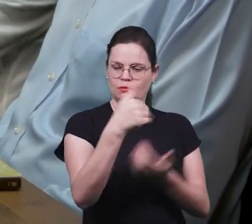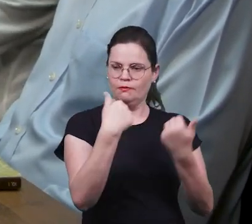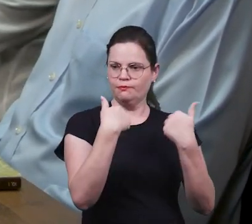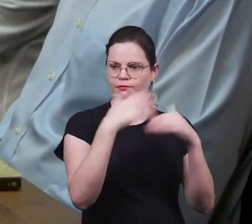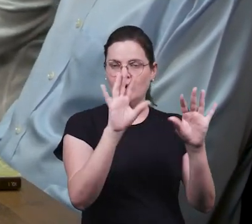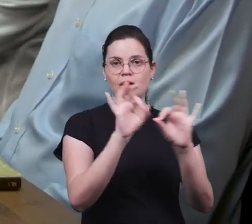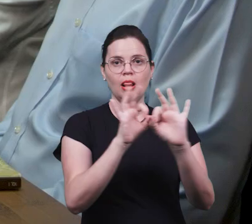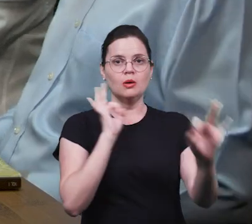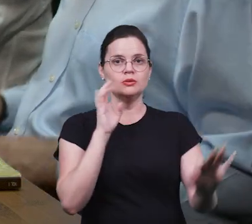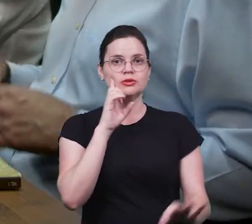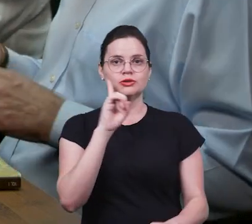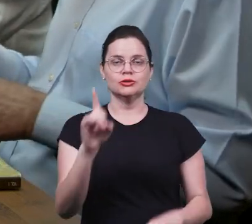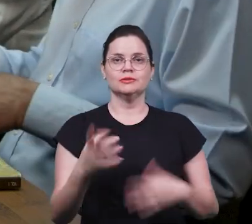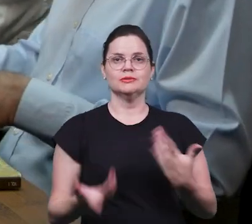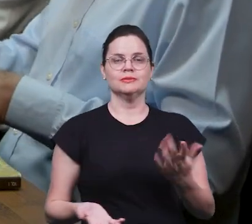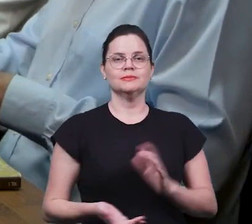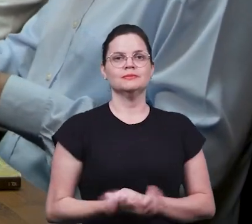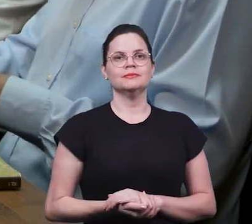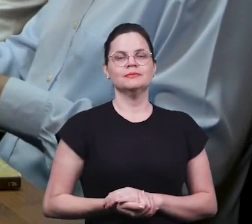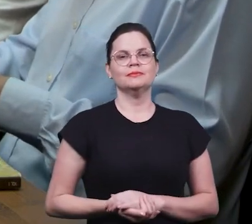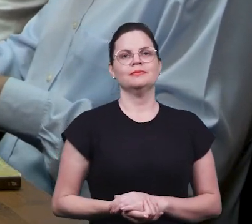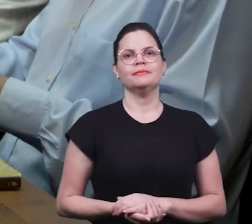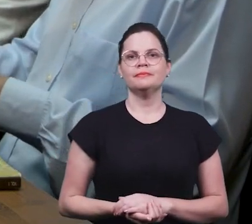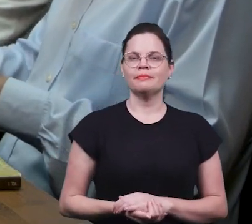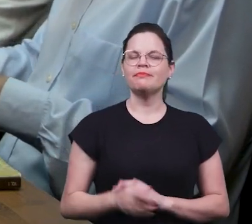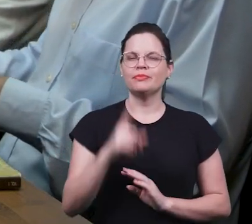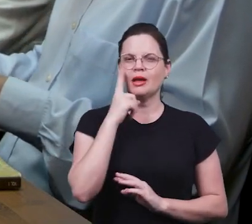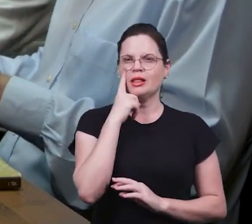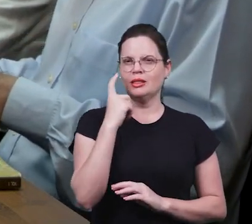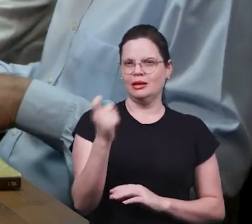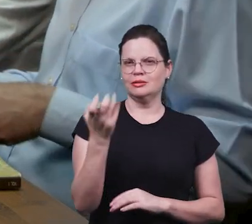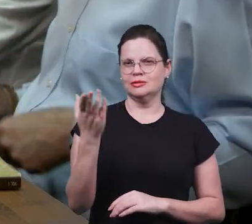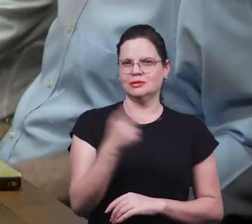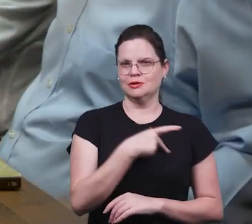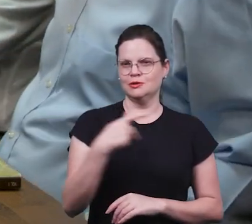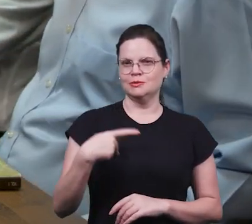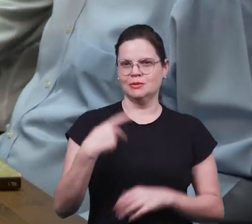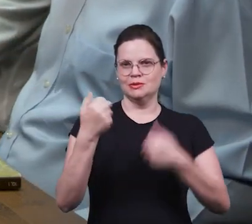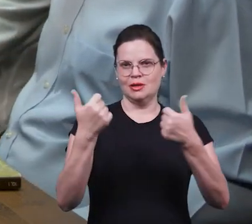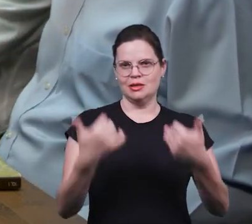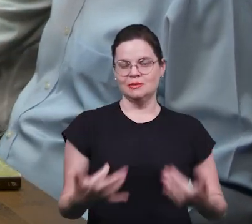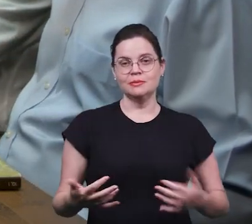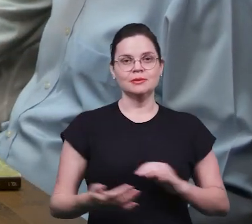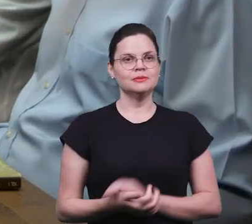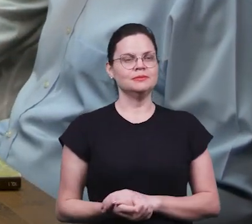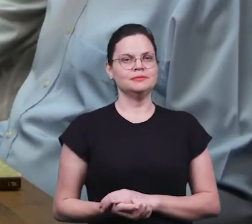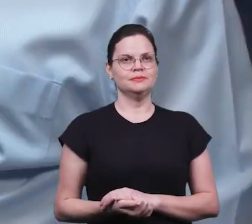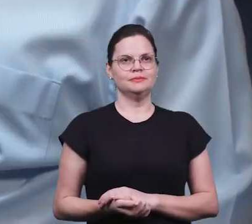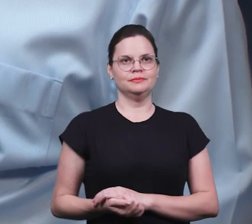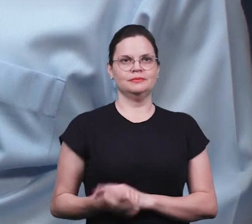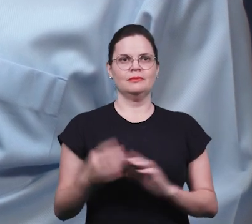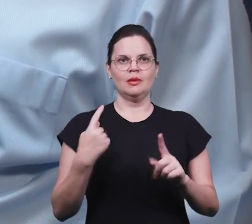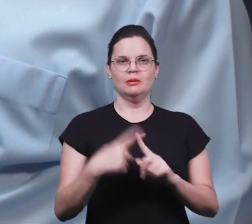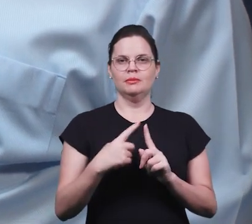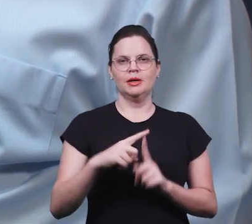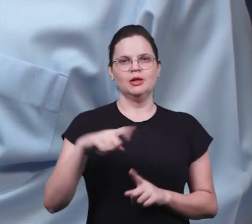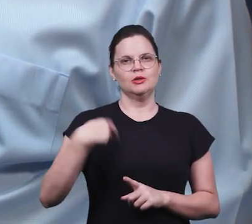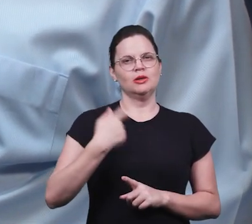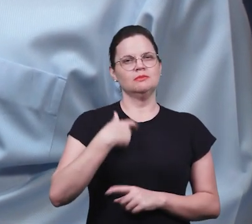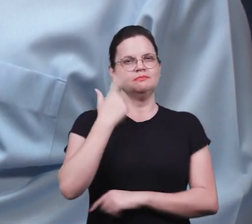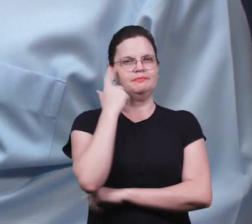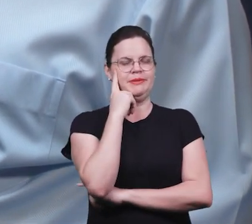a terra. Muito interessante sobre isso que o Fernando acabou de falar, é que nós somos levados a pensar